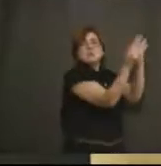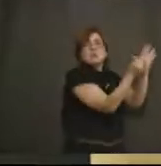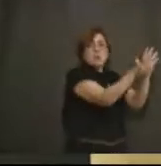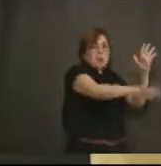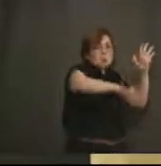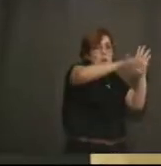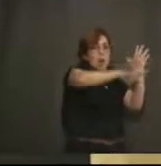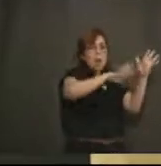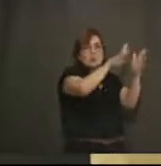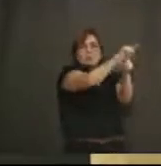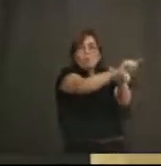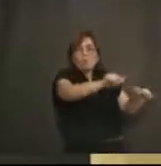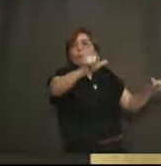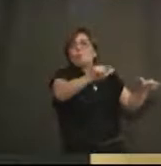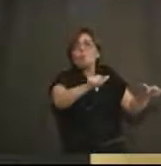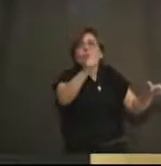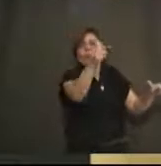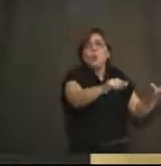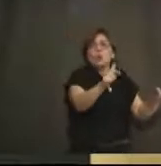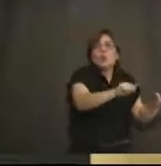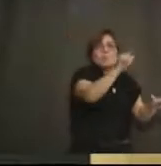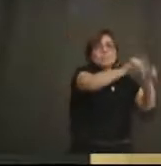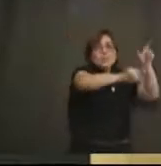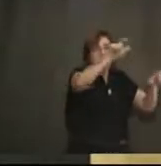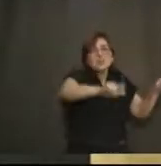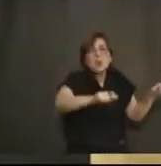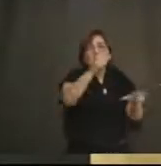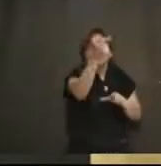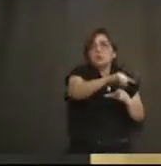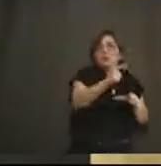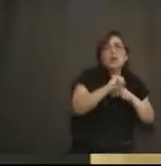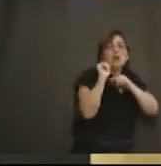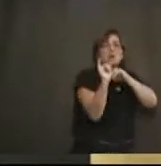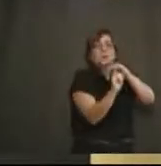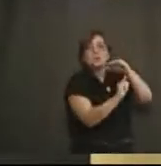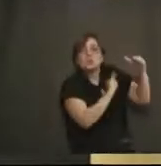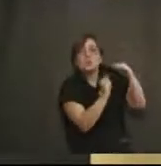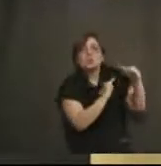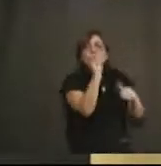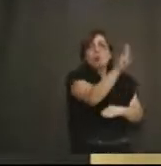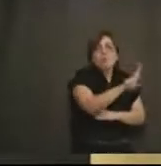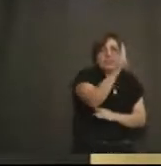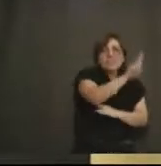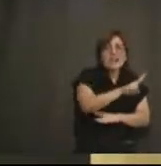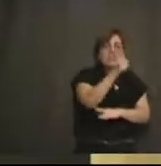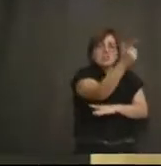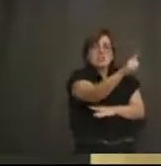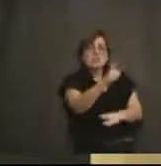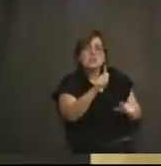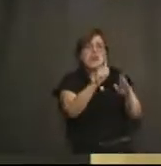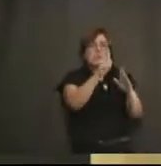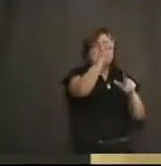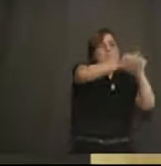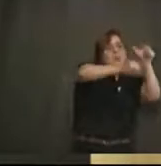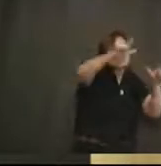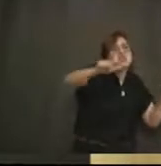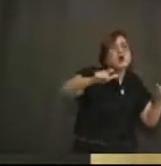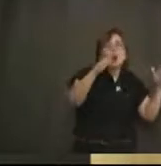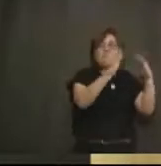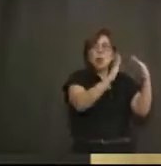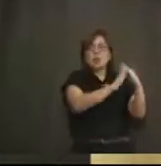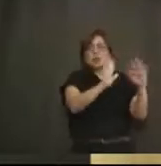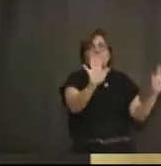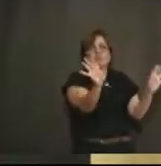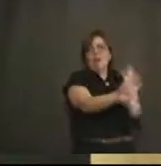não tem gente, não tem inteligência, não tem universidades, não tem... nós estamos aqui.